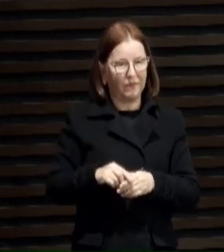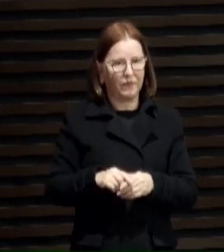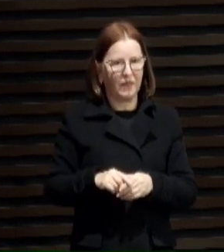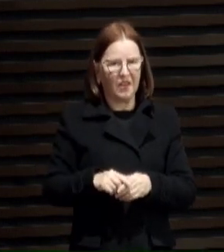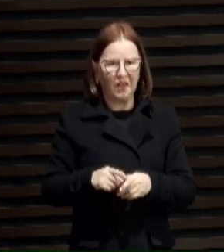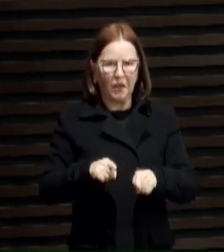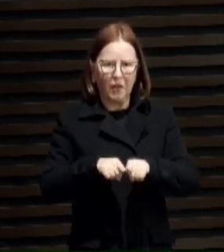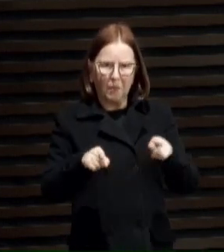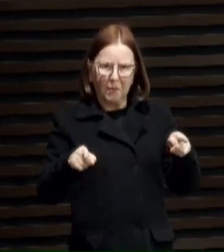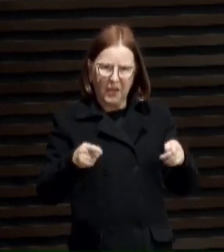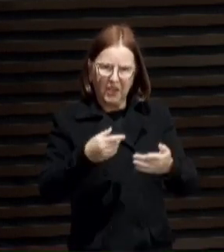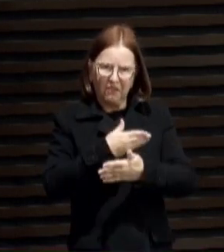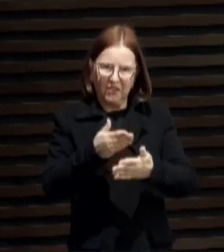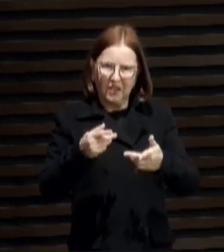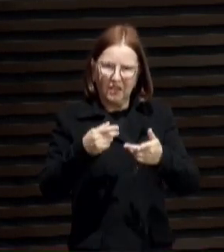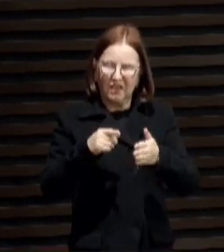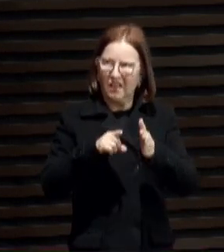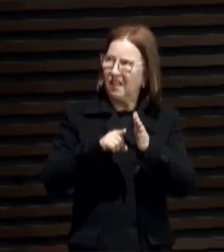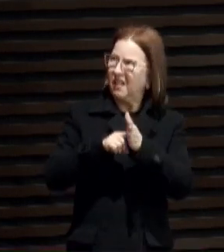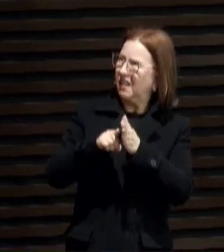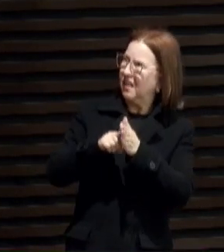temos falado contra ti?